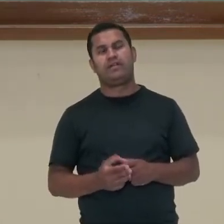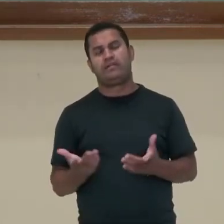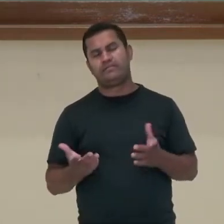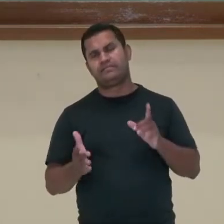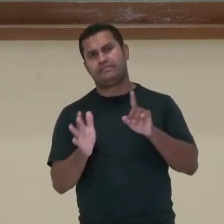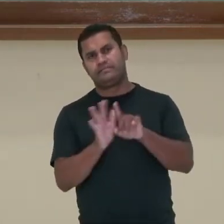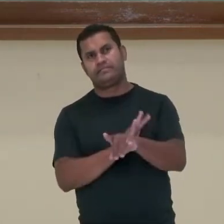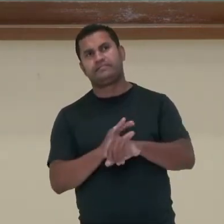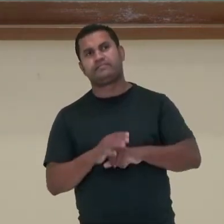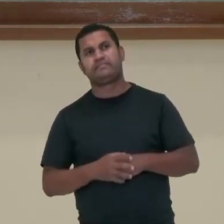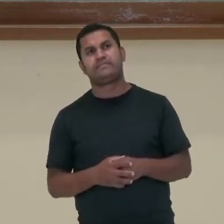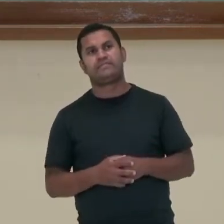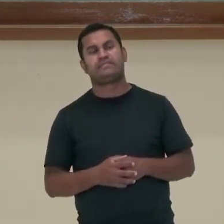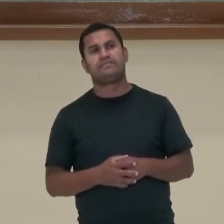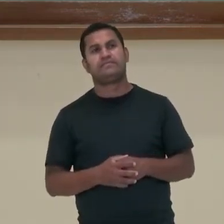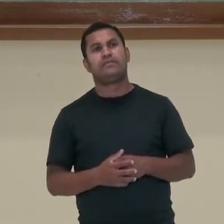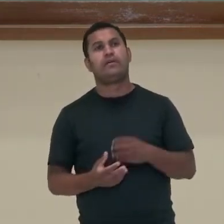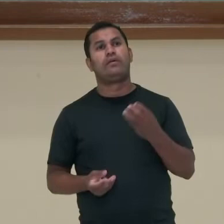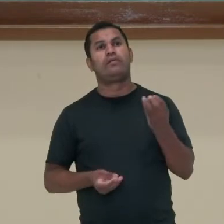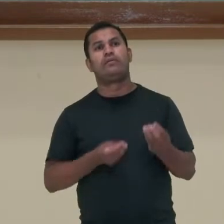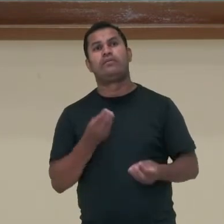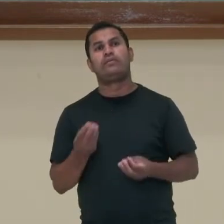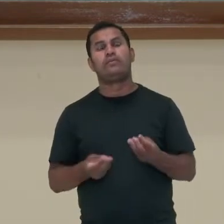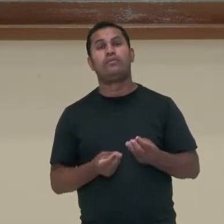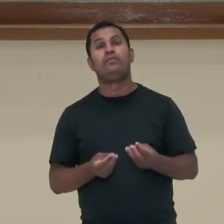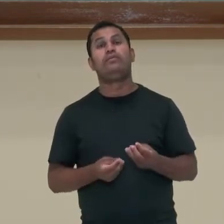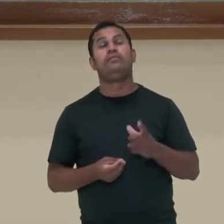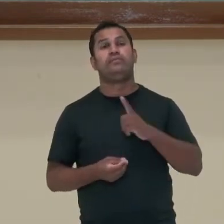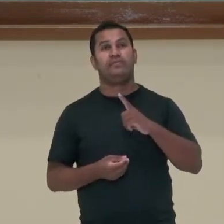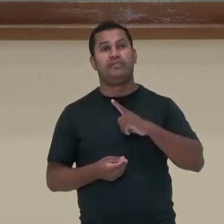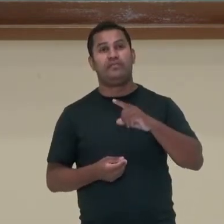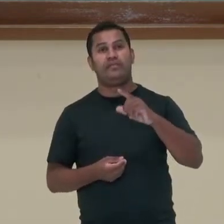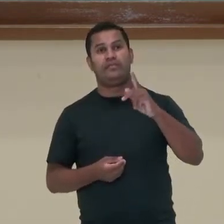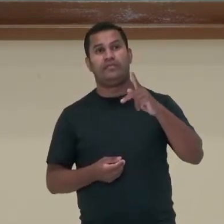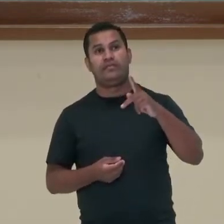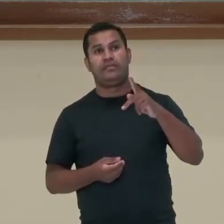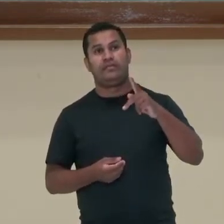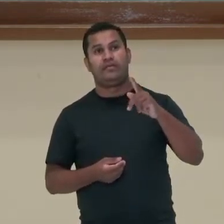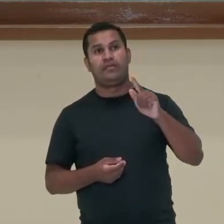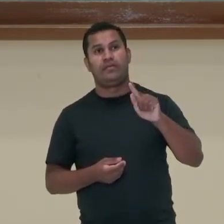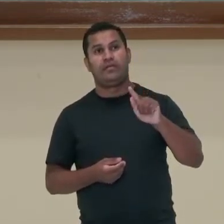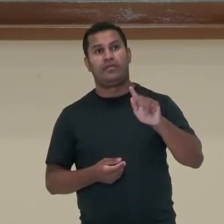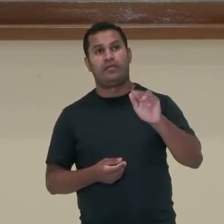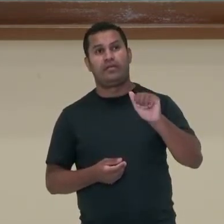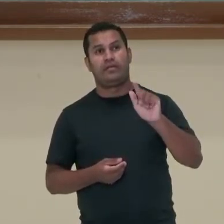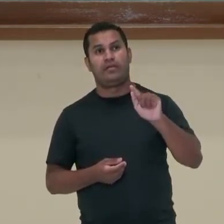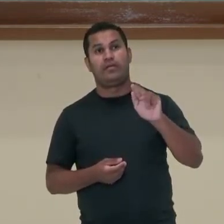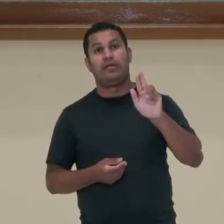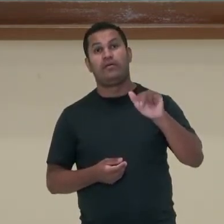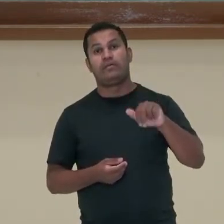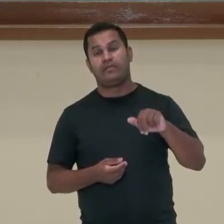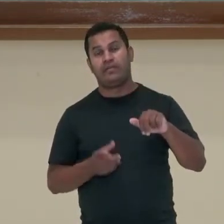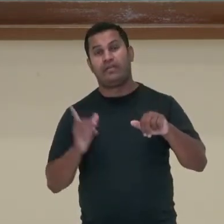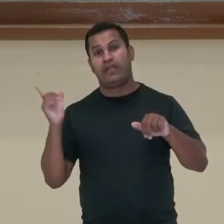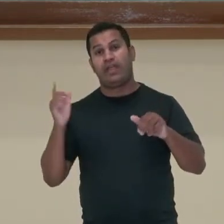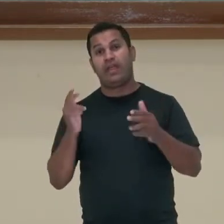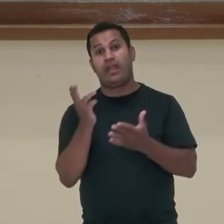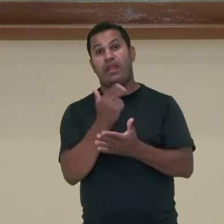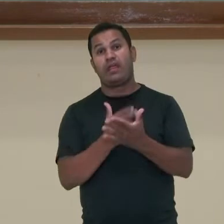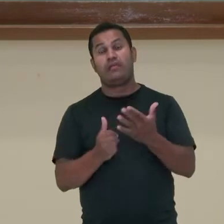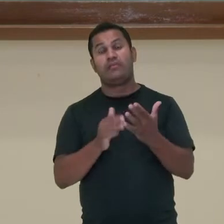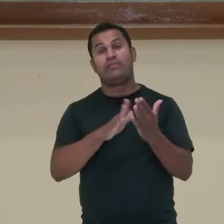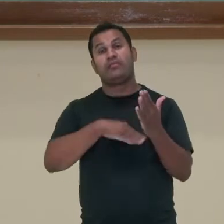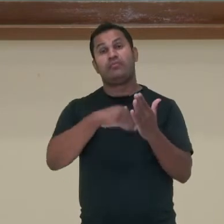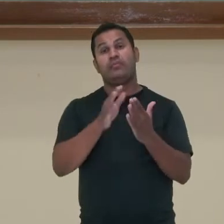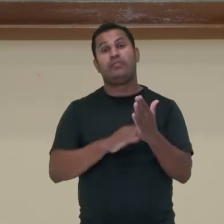fixar o que a gente viu até agora? Pergunta número 1. Como foi chamado o estilo pictório de Paul Gauguin? Como é que o pessoal apelidou Paul Gauguin? Chamaram ele